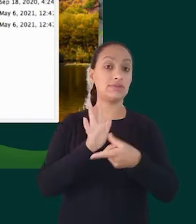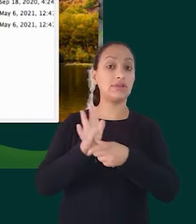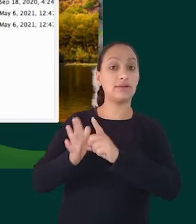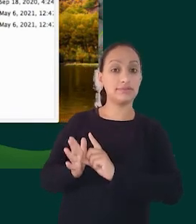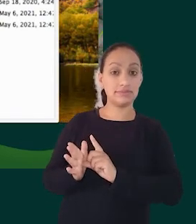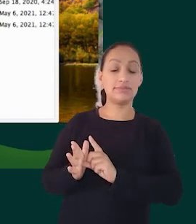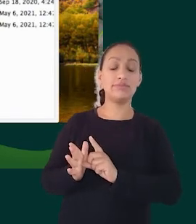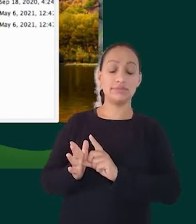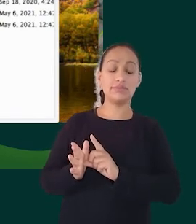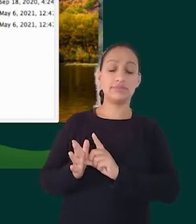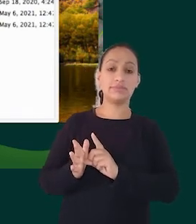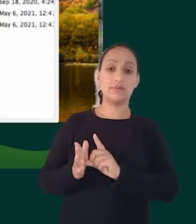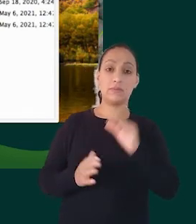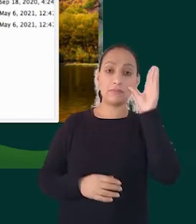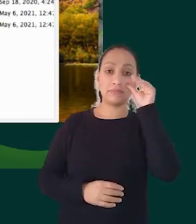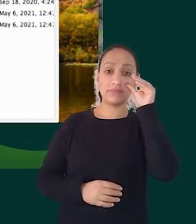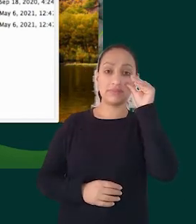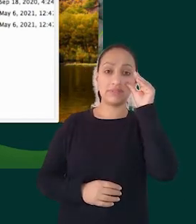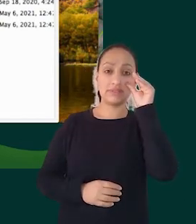reta. E observem